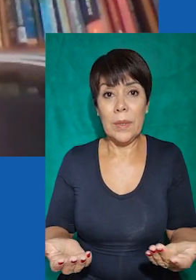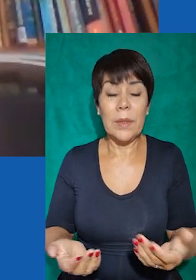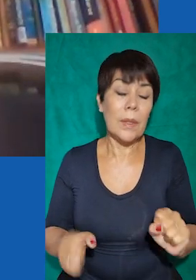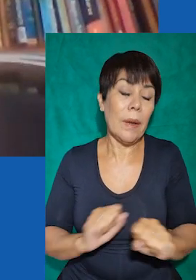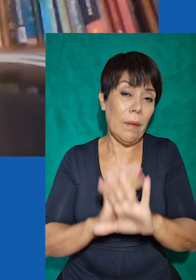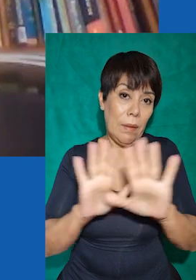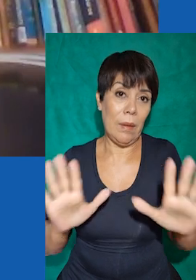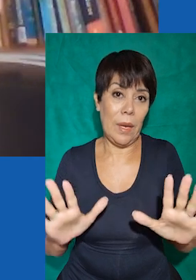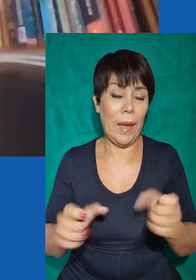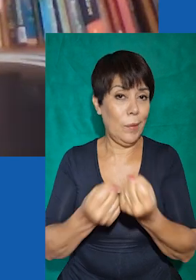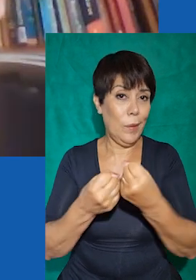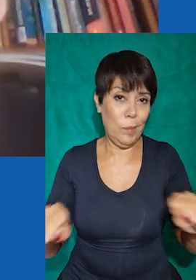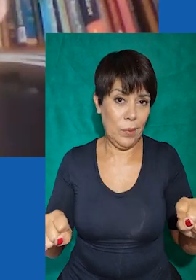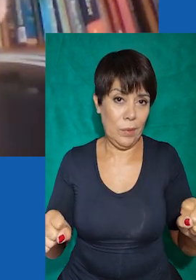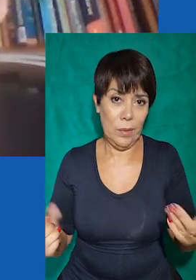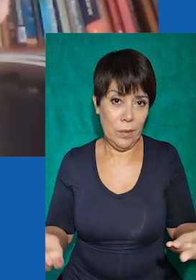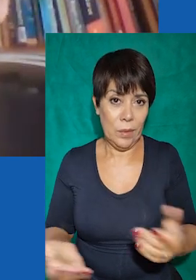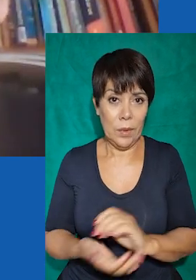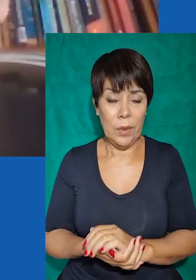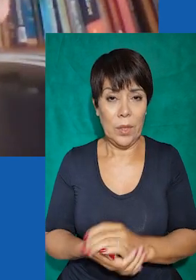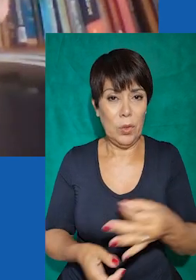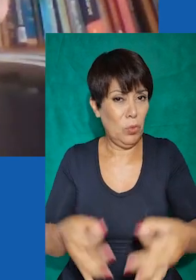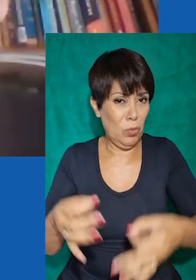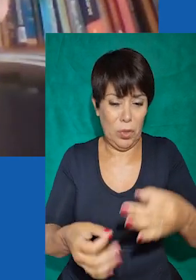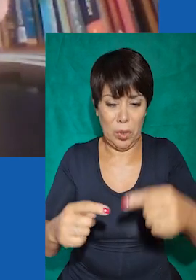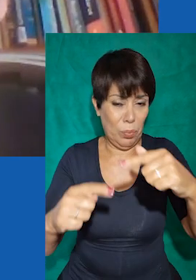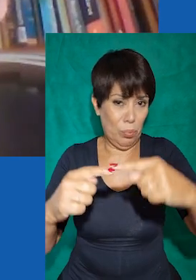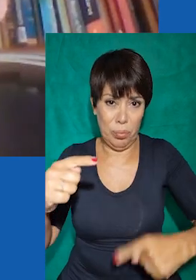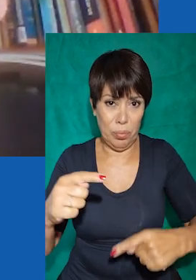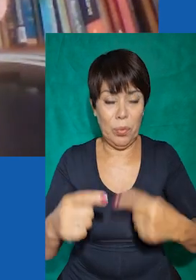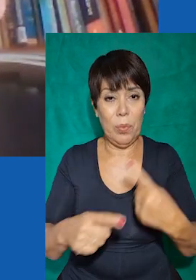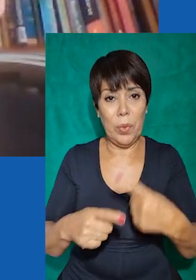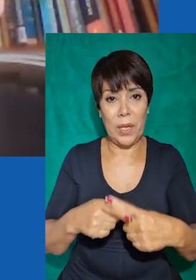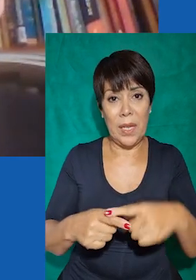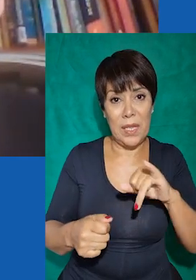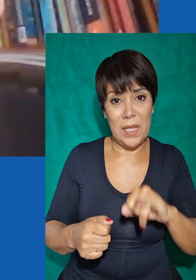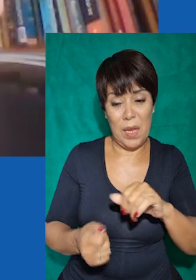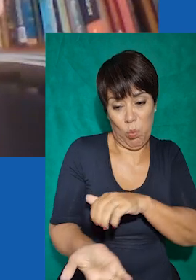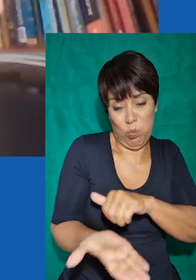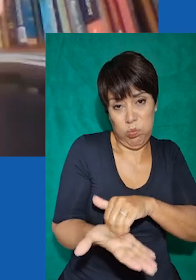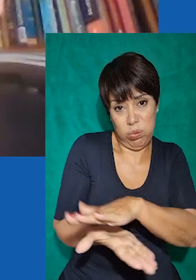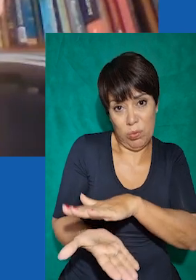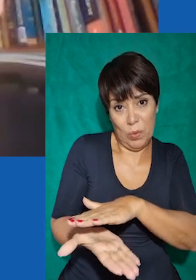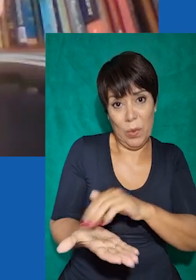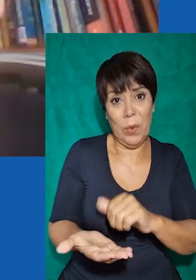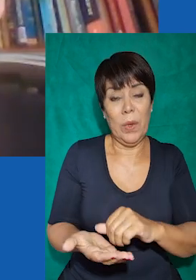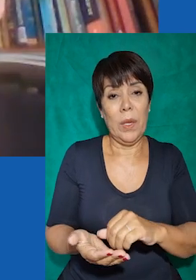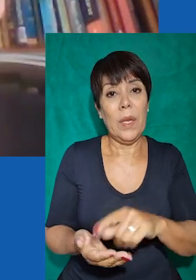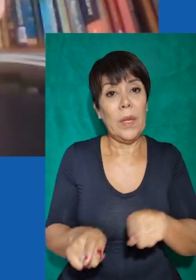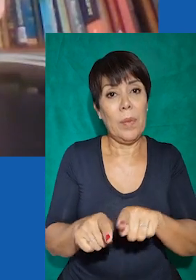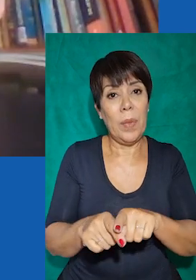Bom, isso é evidentemente impossível, né, juridicamente, porque se alguém foi escorraçado, né,